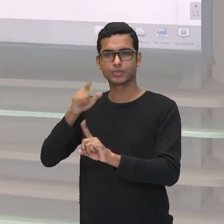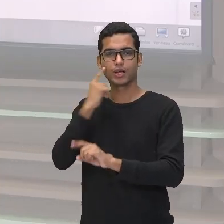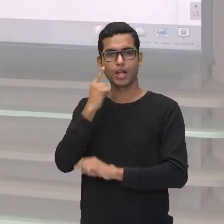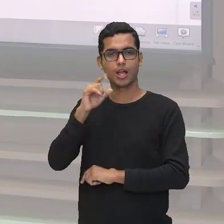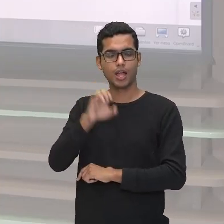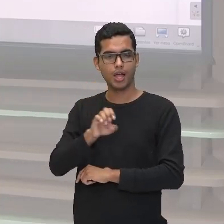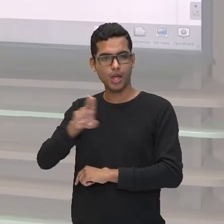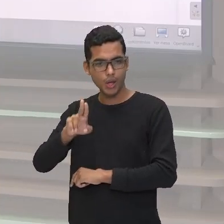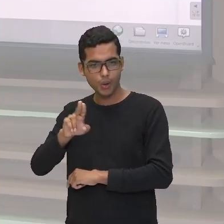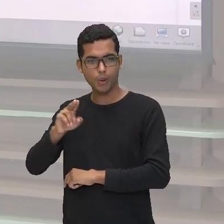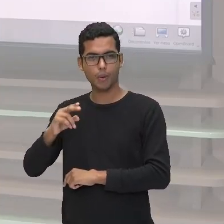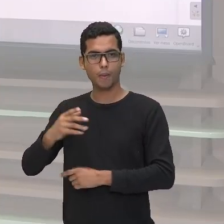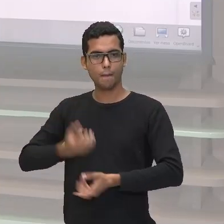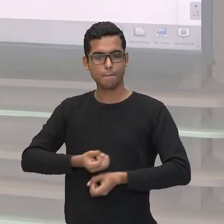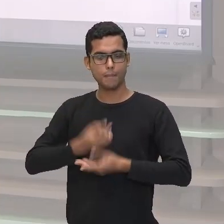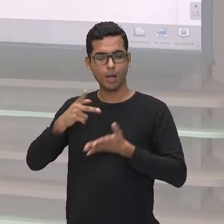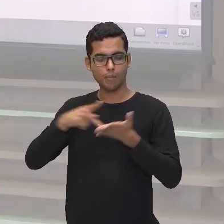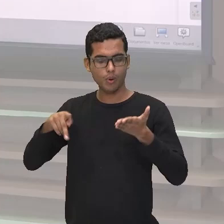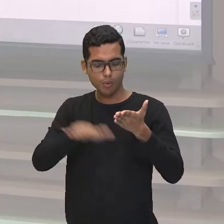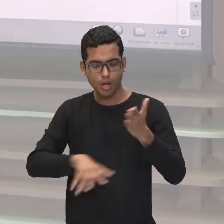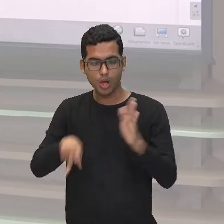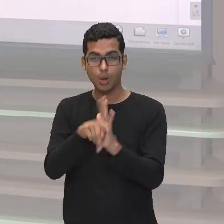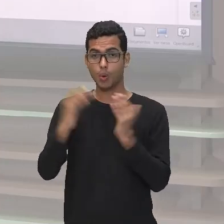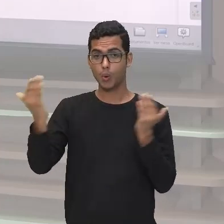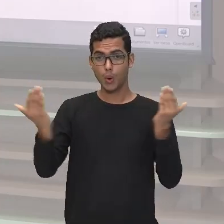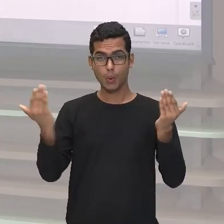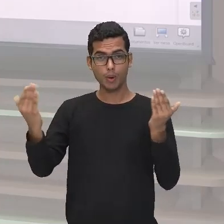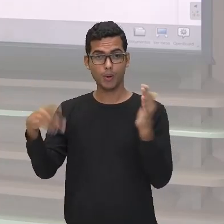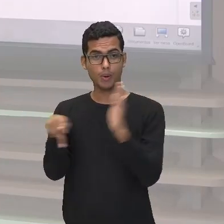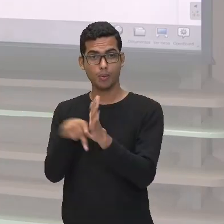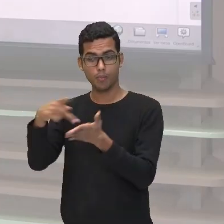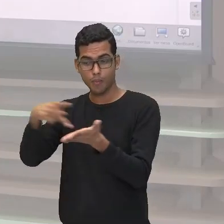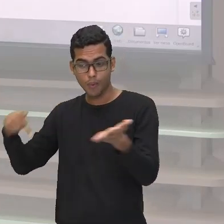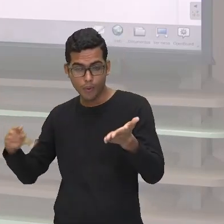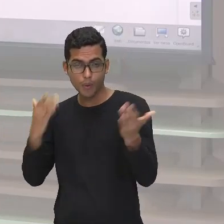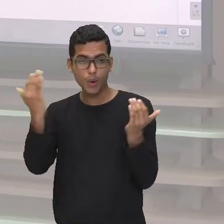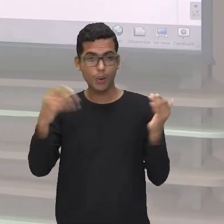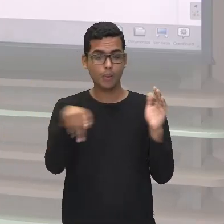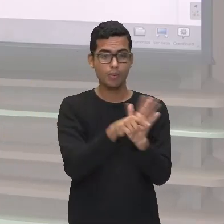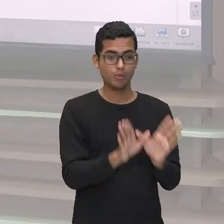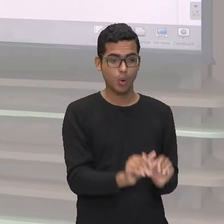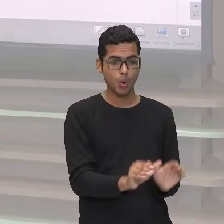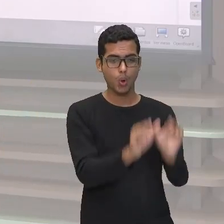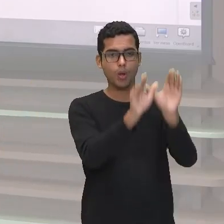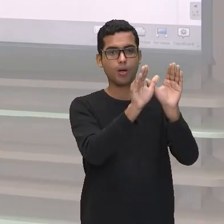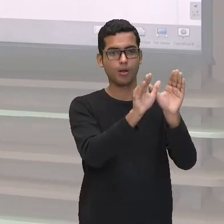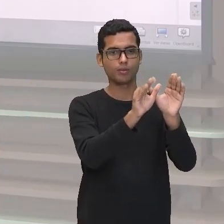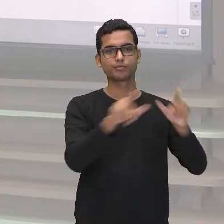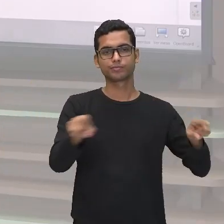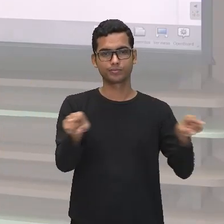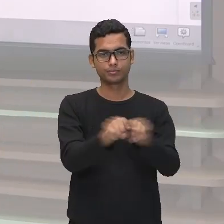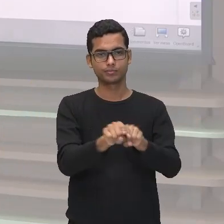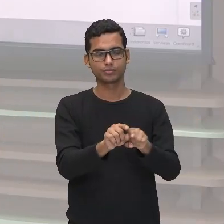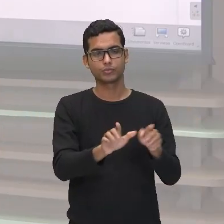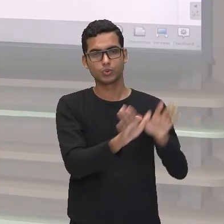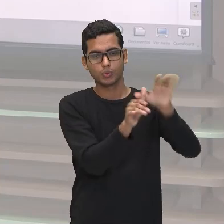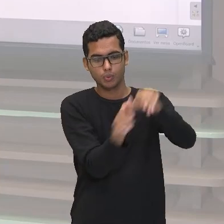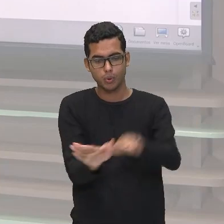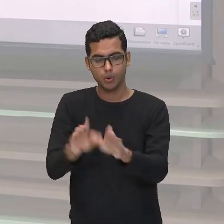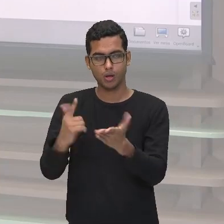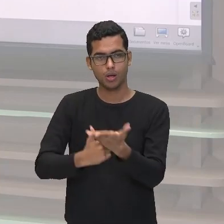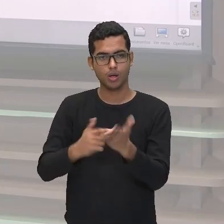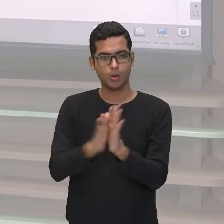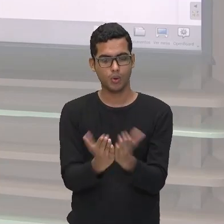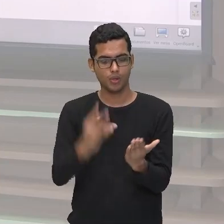poético, comparou os poemas a pássaros que vêm não se sabe de onde e eles pousam no livro que se